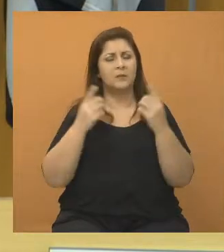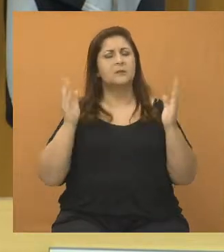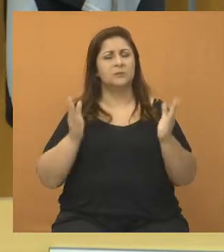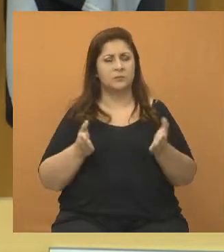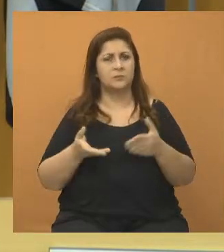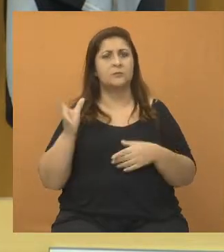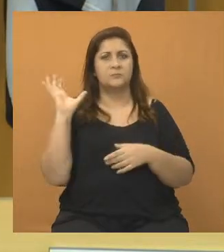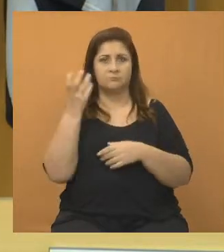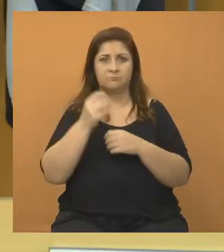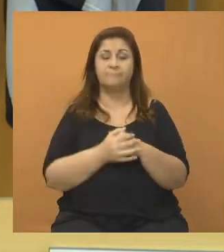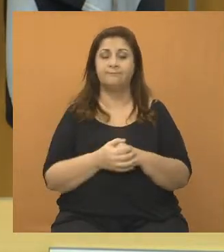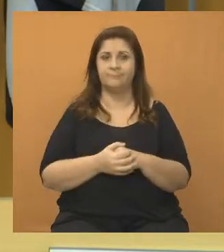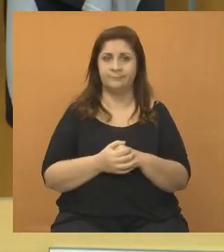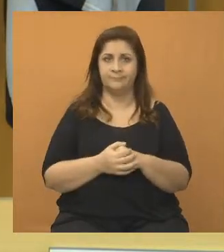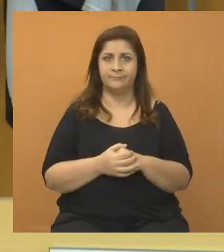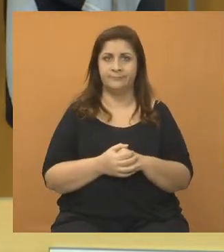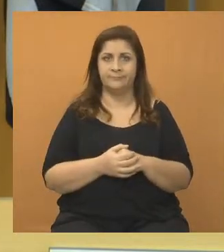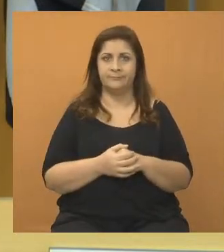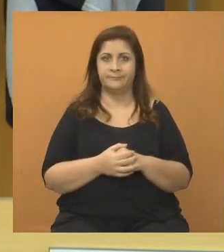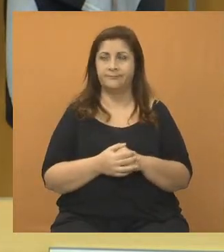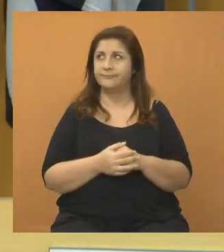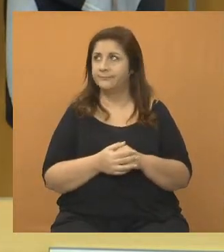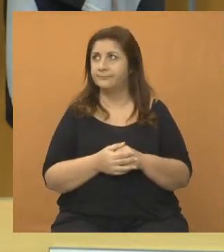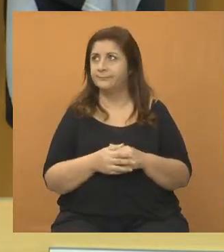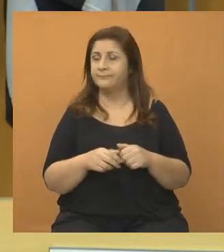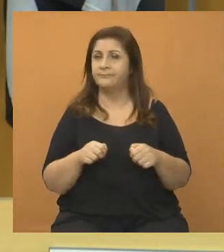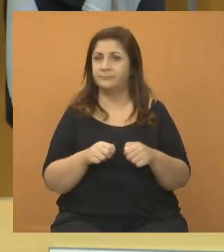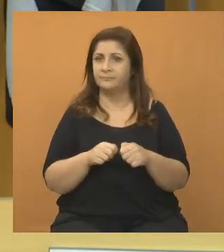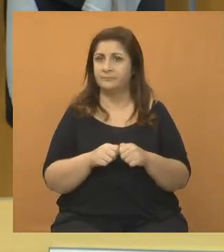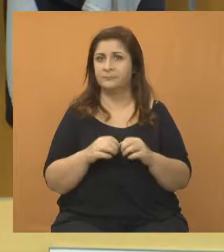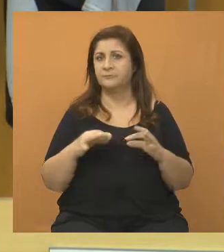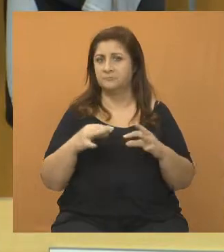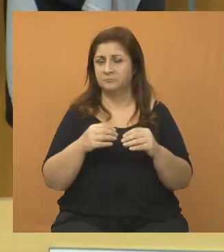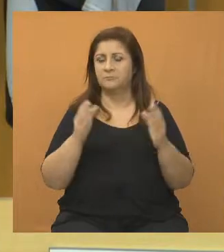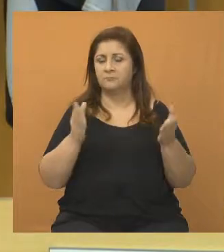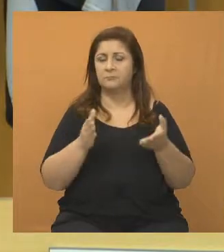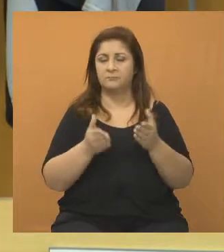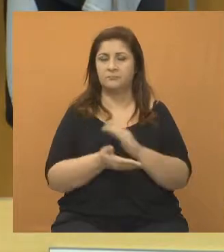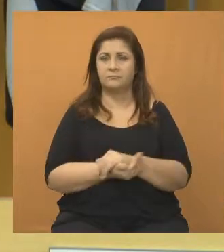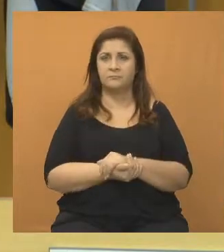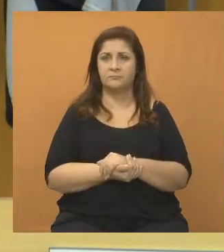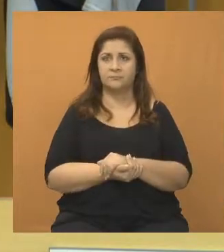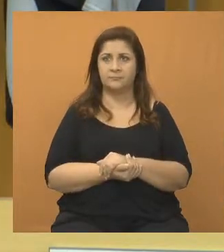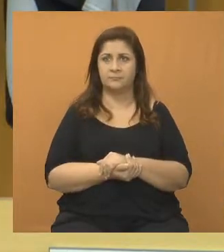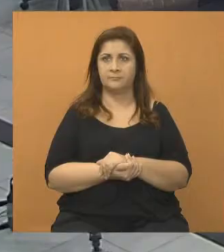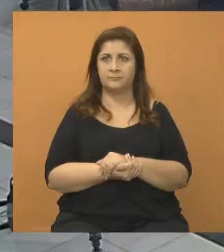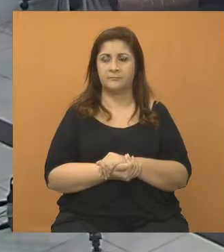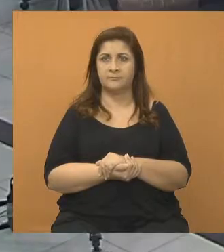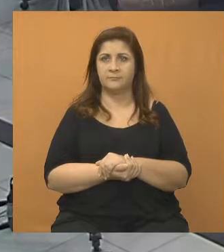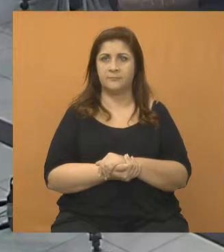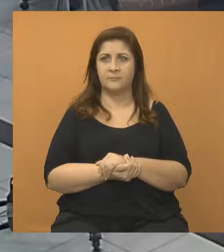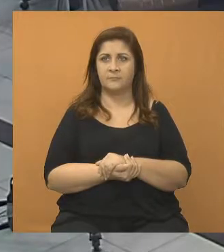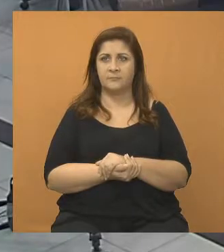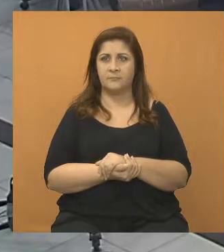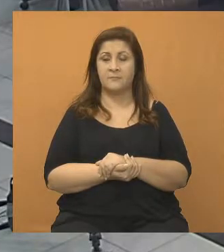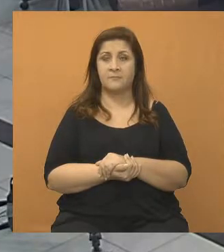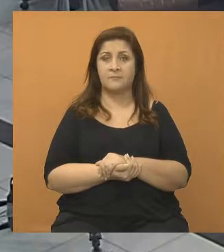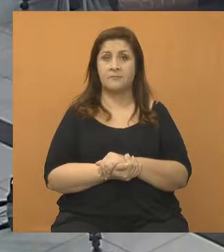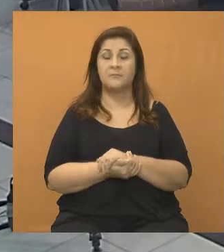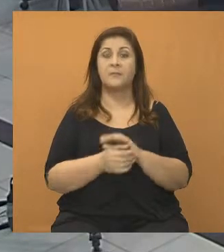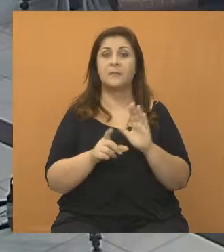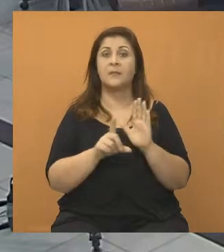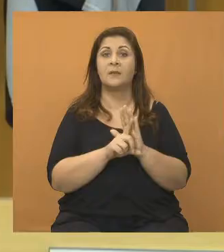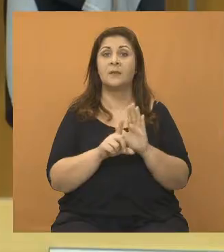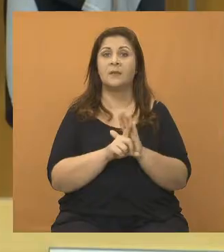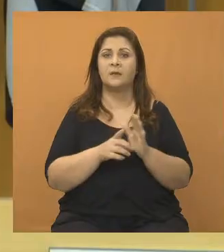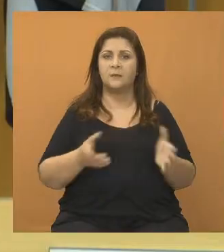e que a gente está cobrando, né, que seja executada a descentralização cultural. A LIC, lei de incentivo? Então, a